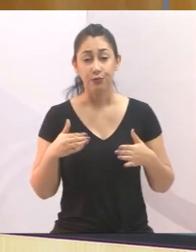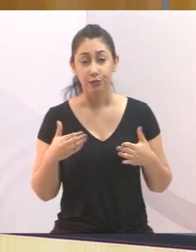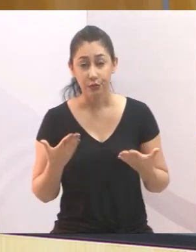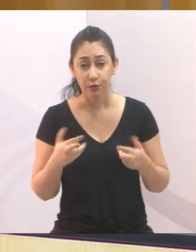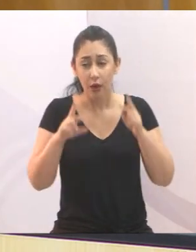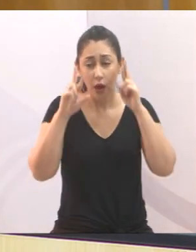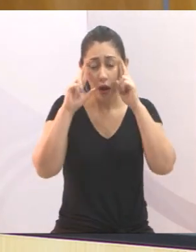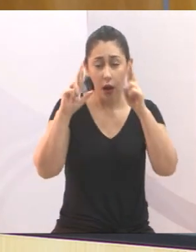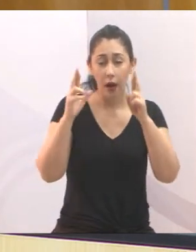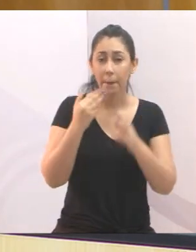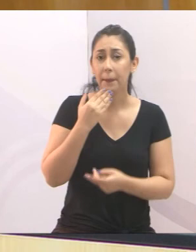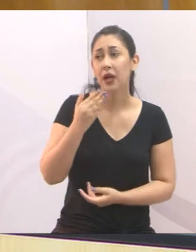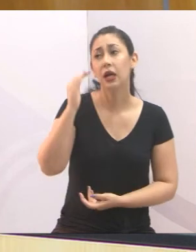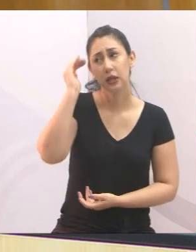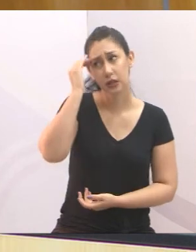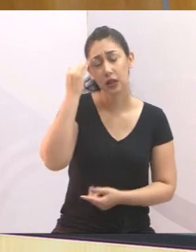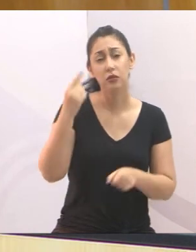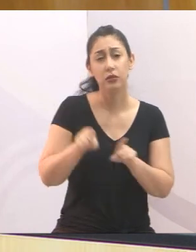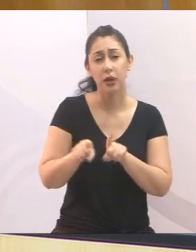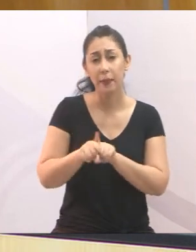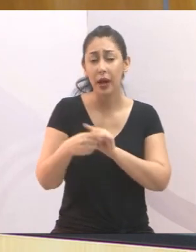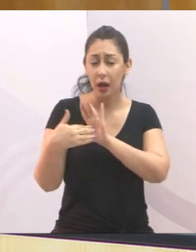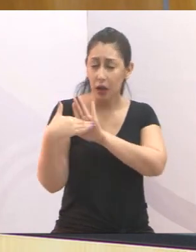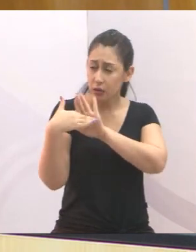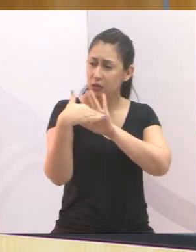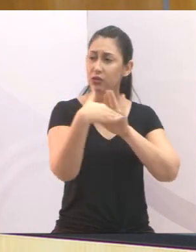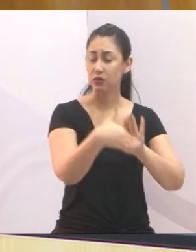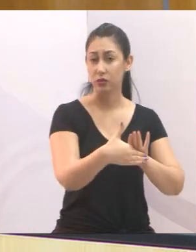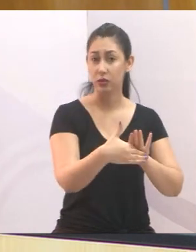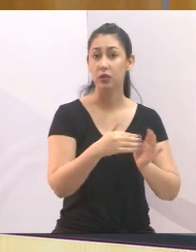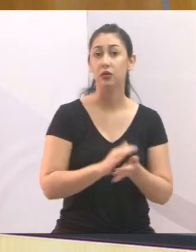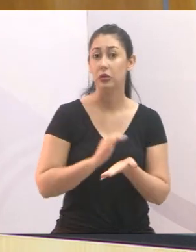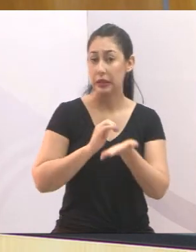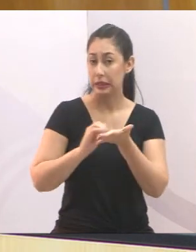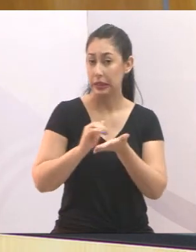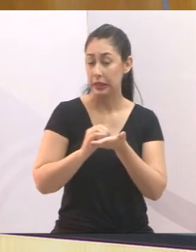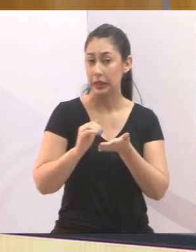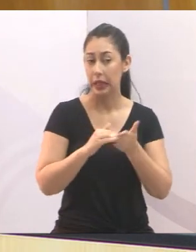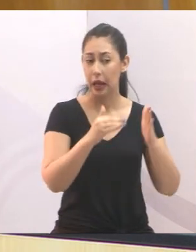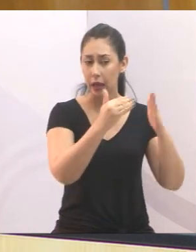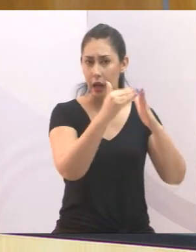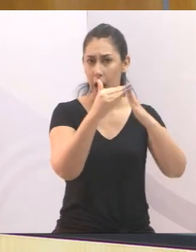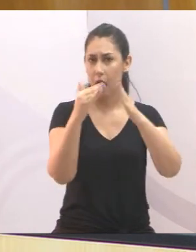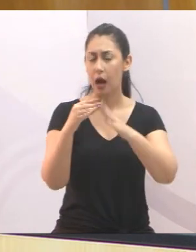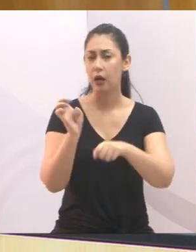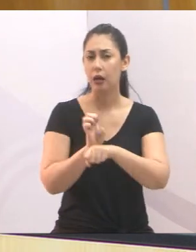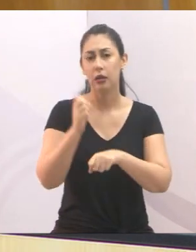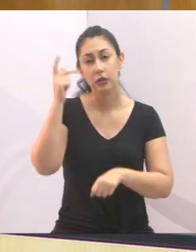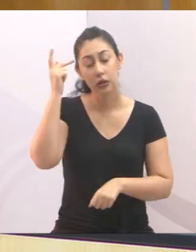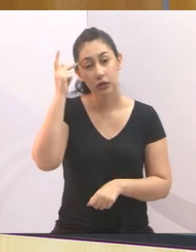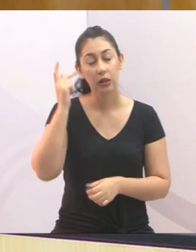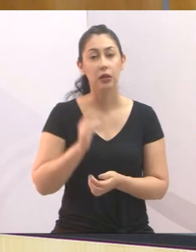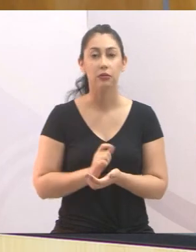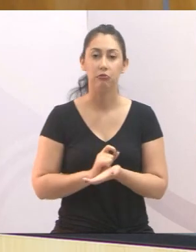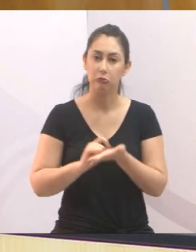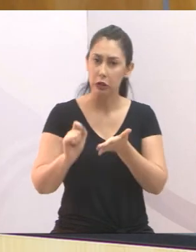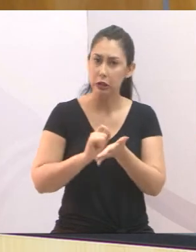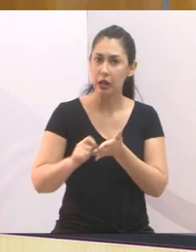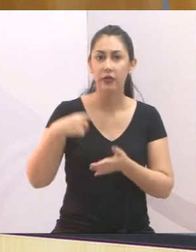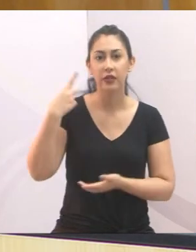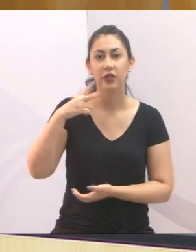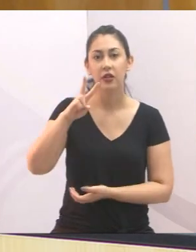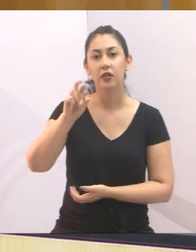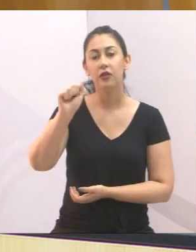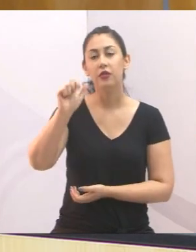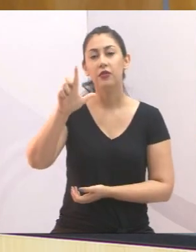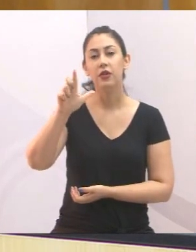recorremos à compreensão e aos préstimos do secretário de Habitação de São Paulo e, antecipando agradecimento pela atenção dispensada, subscrevemos. Vereador Valmir